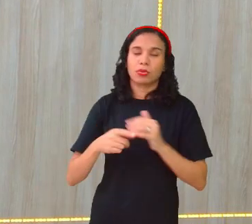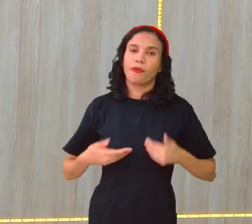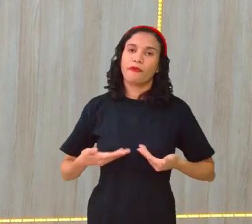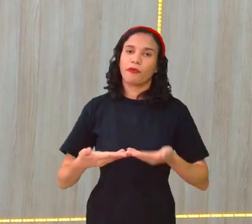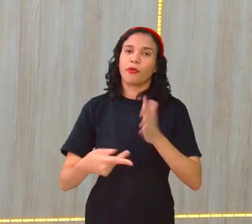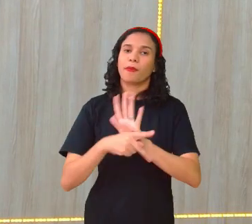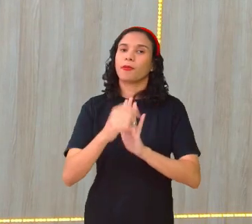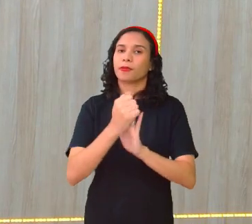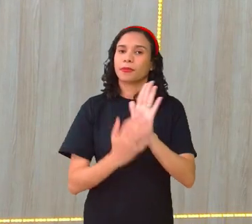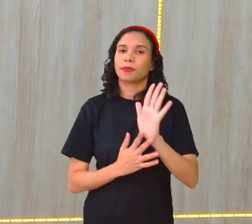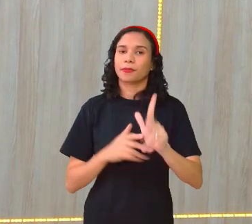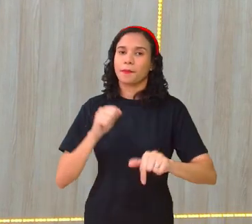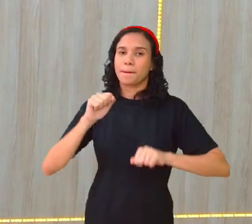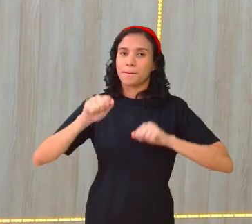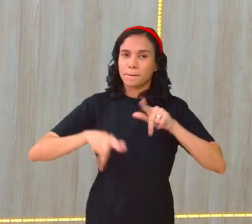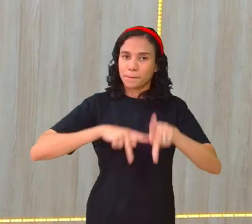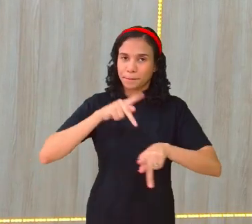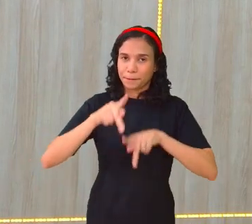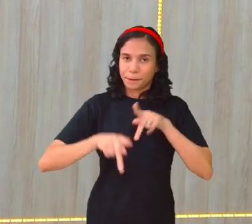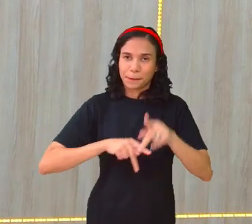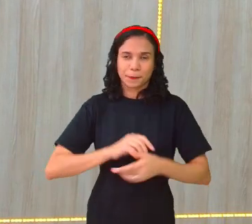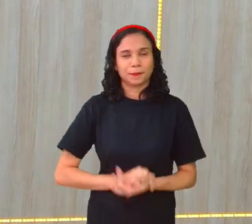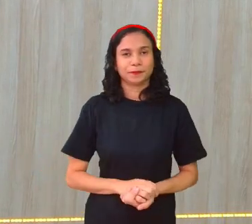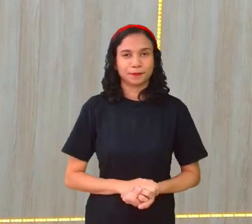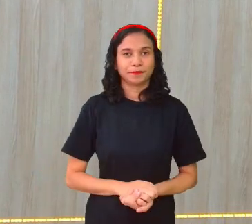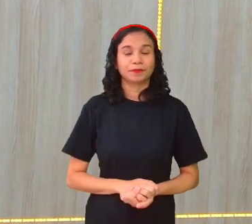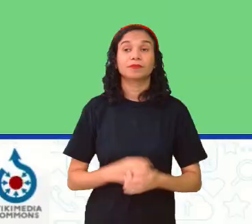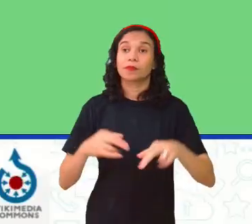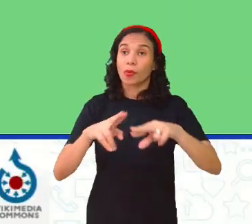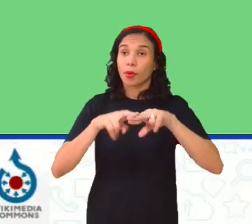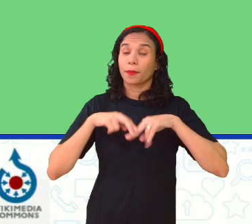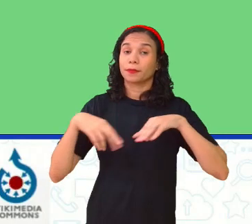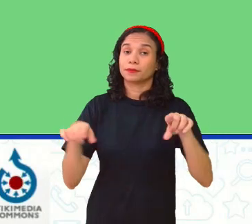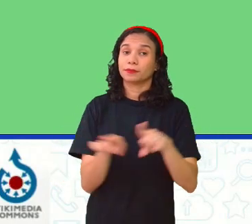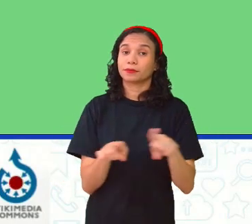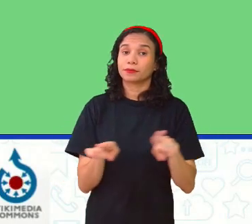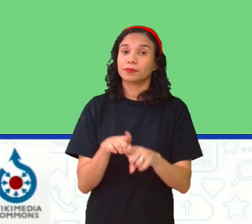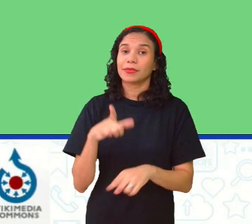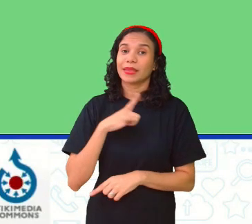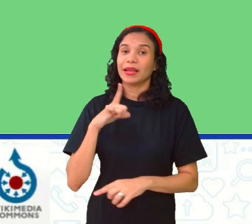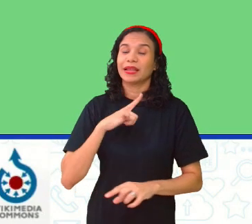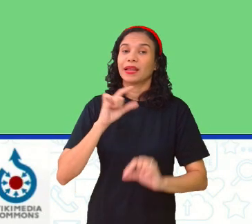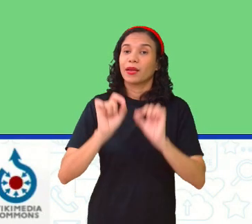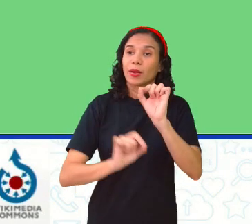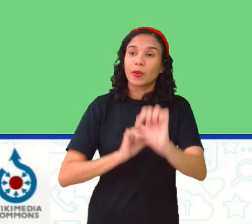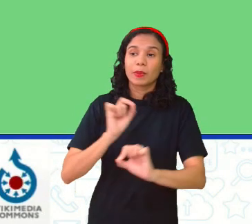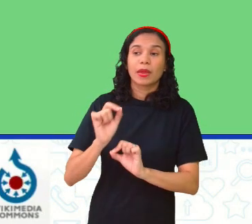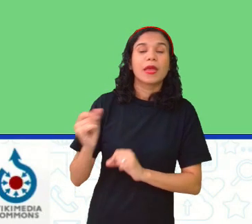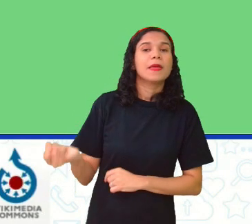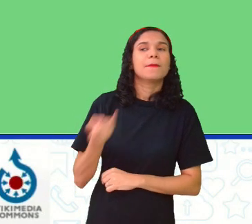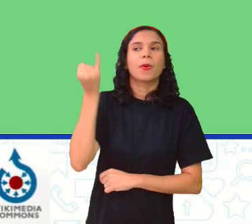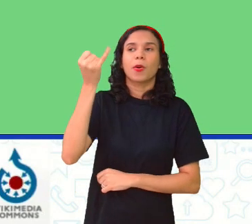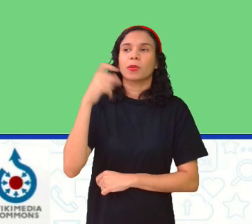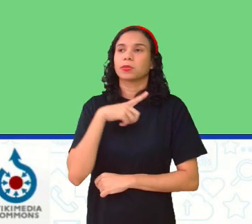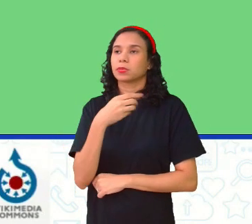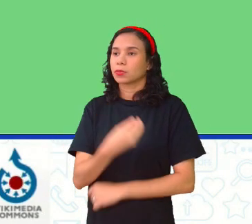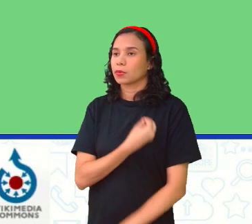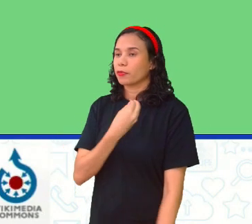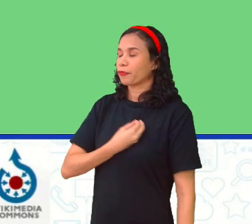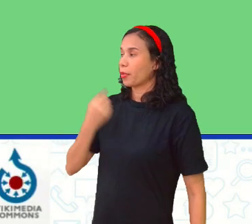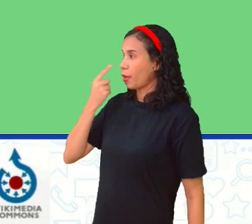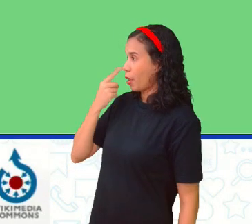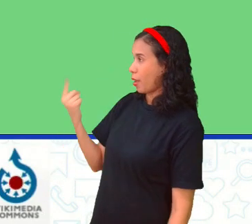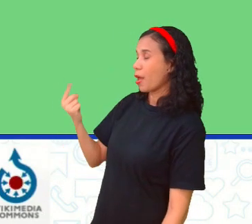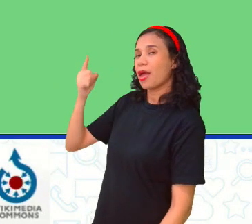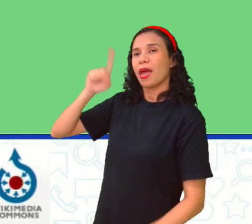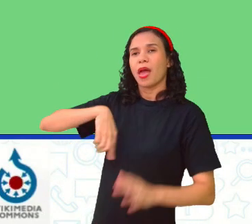à população. Mas aqui nós temos a importância do centro urbano. É um textinho que